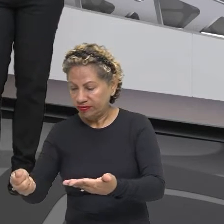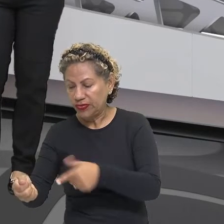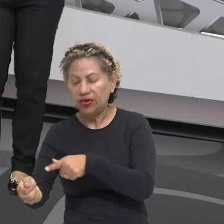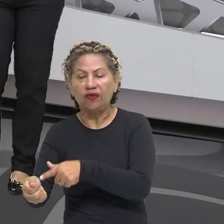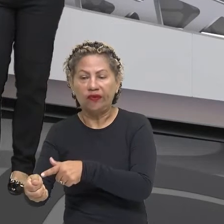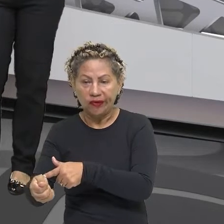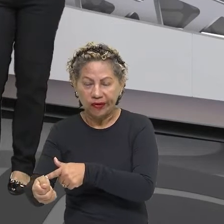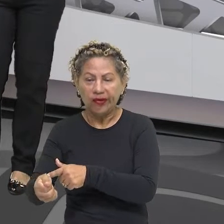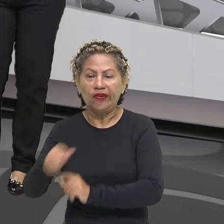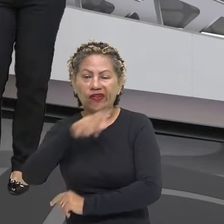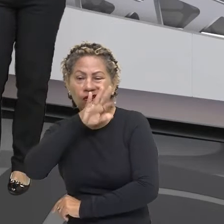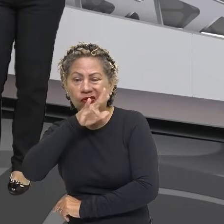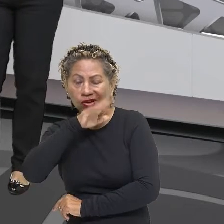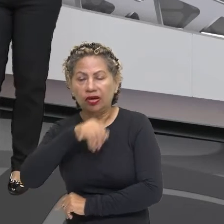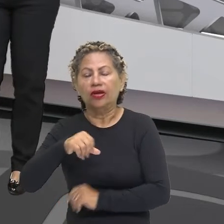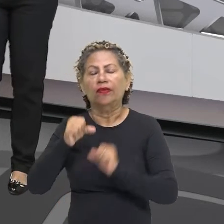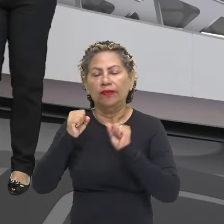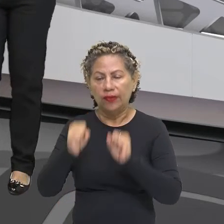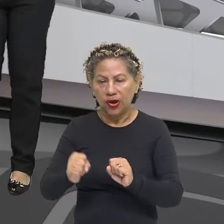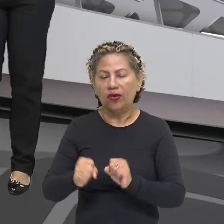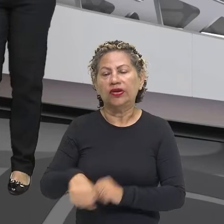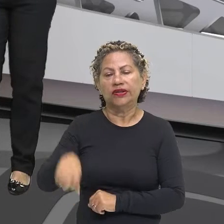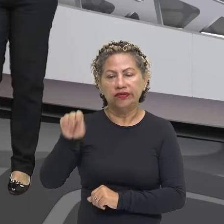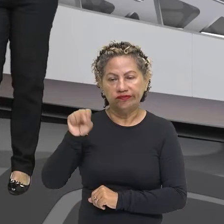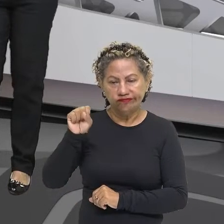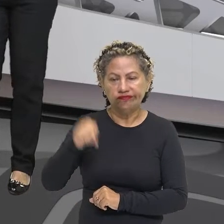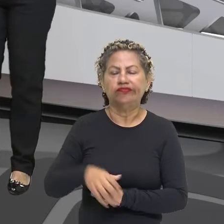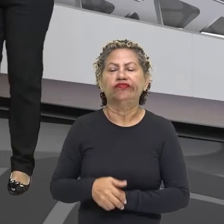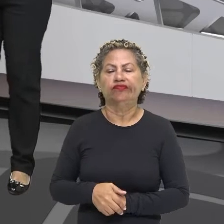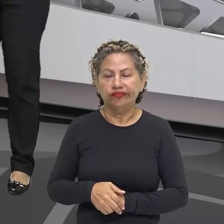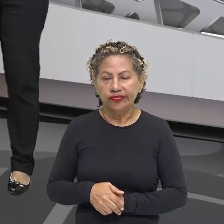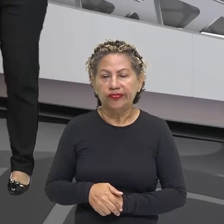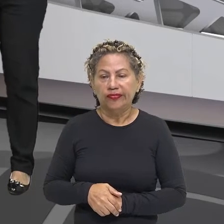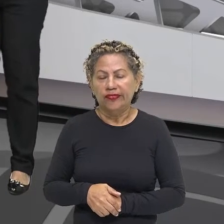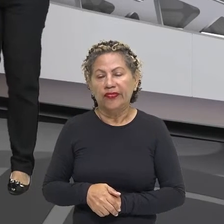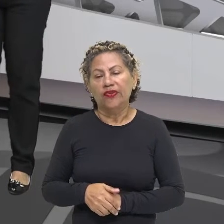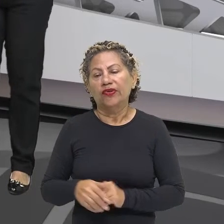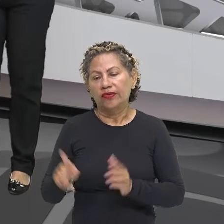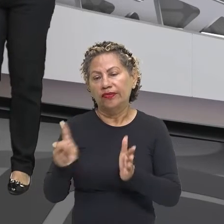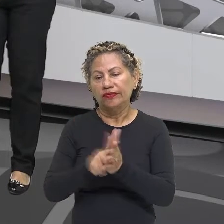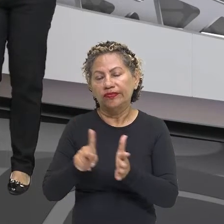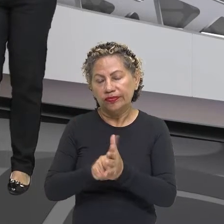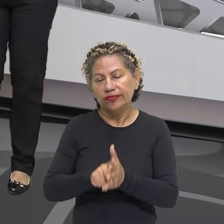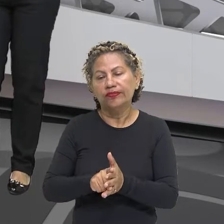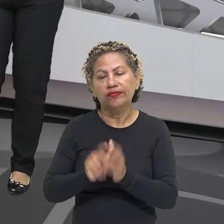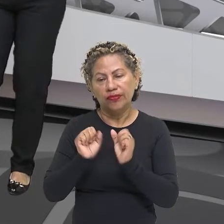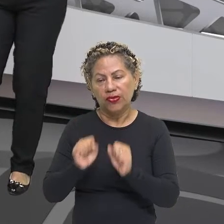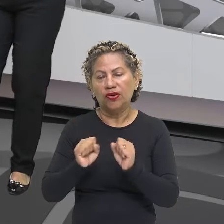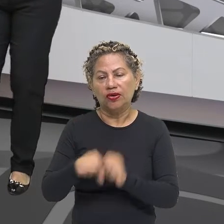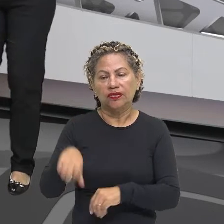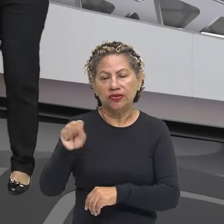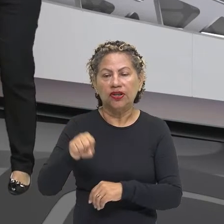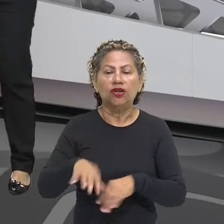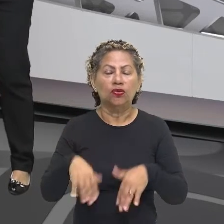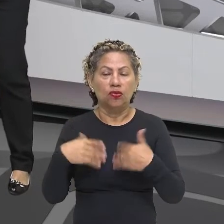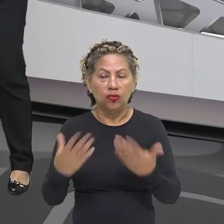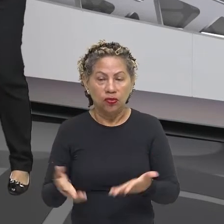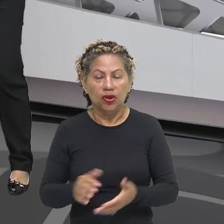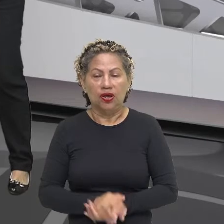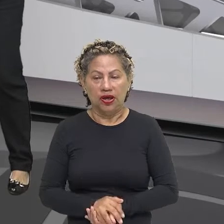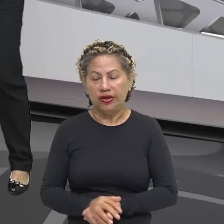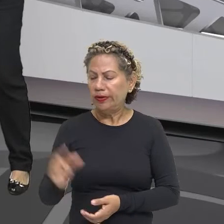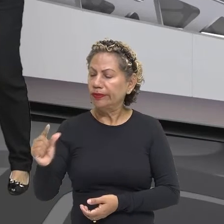que está no meu pendrive e eu não estou com o meu computador, mas eu preciso acessar. Pego o pendrive e digo